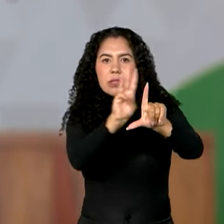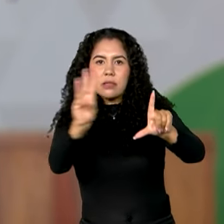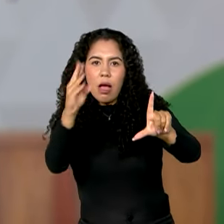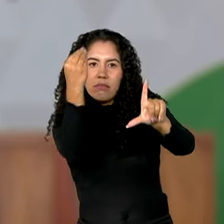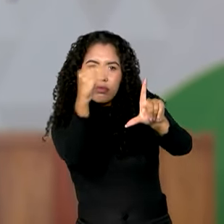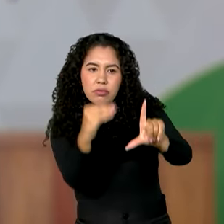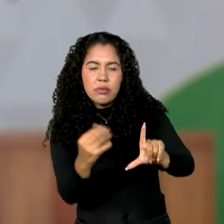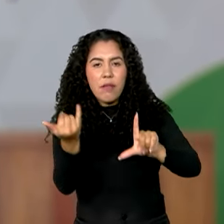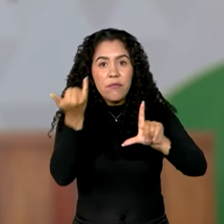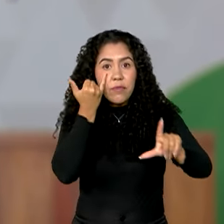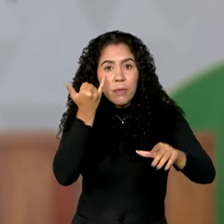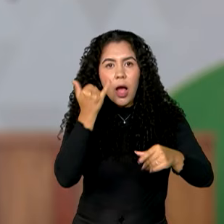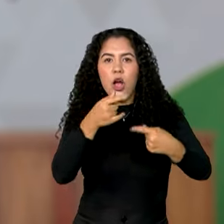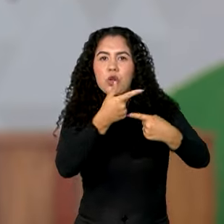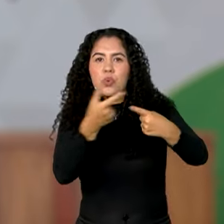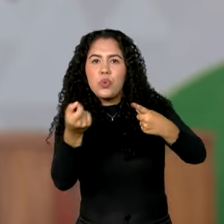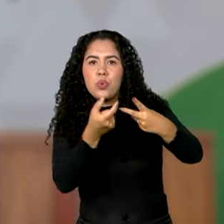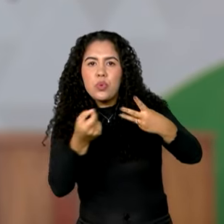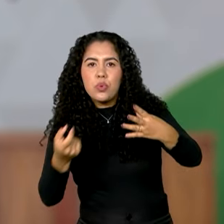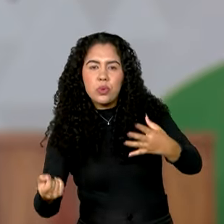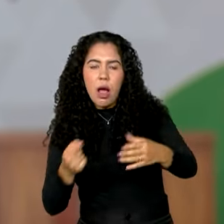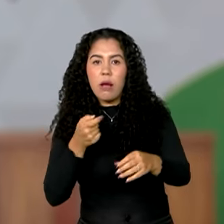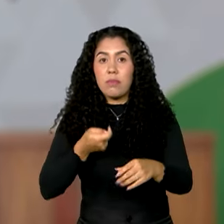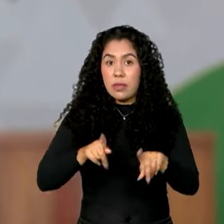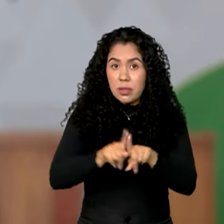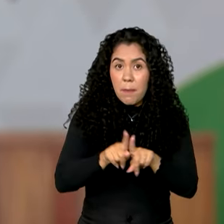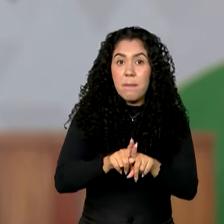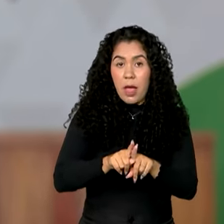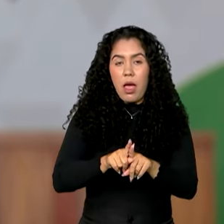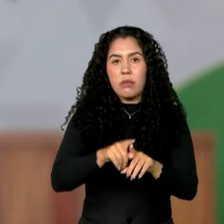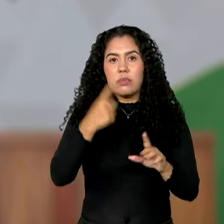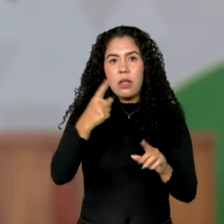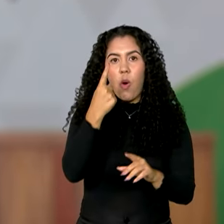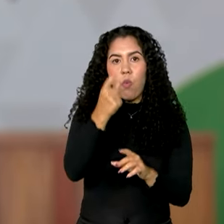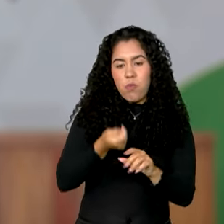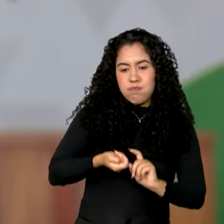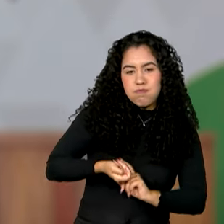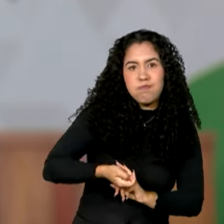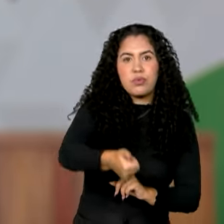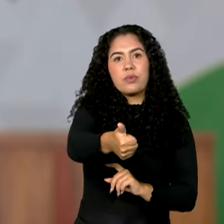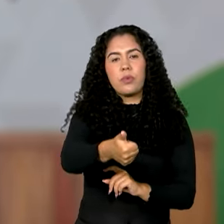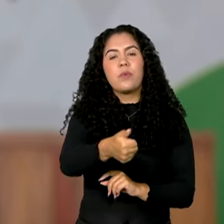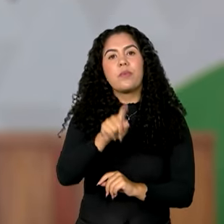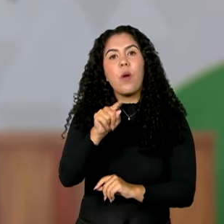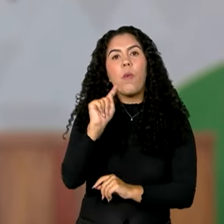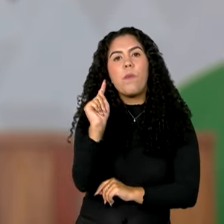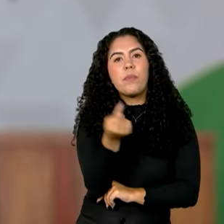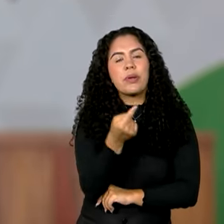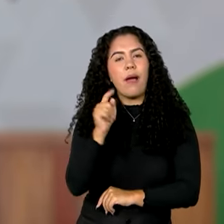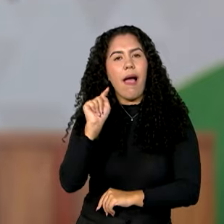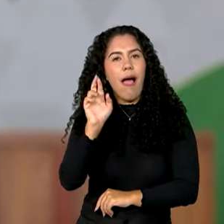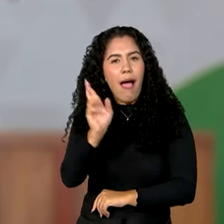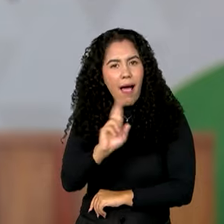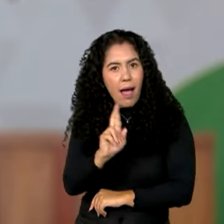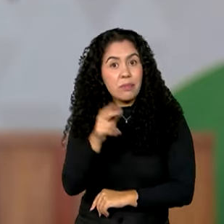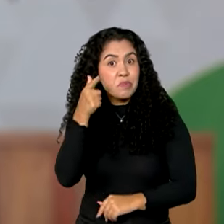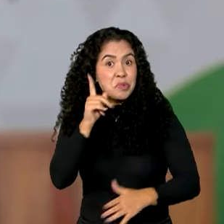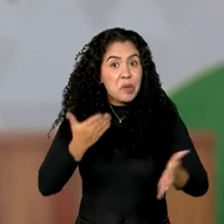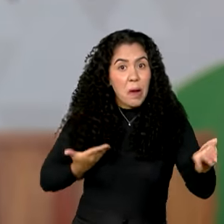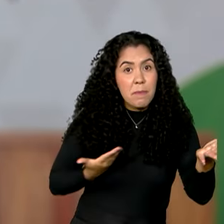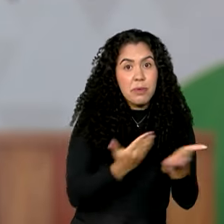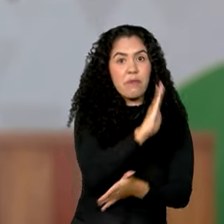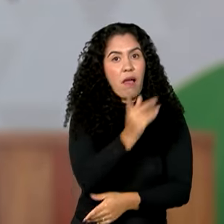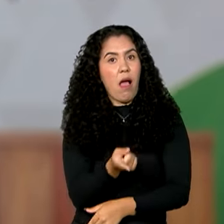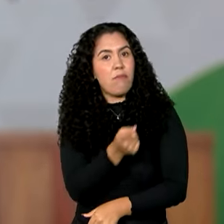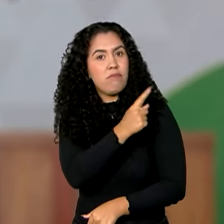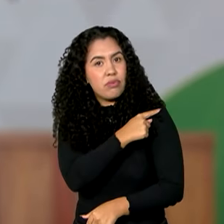mês, o PED Meia também prevê um bônus anual de R$ 1.000 para quem for aprovado no ano letivo e um extra de R$ 200